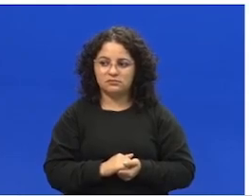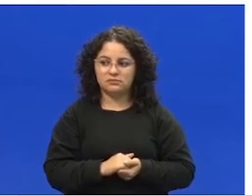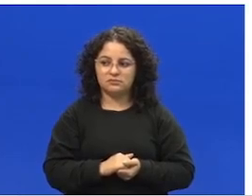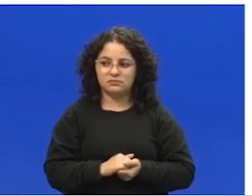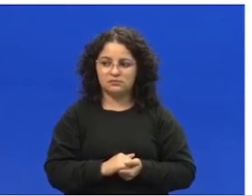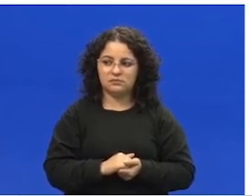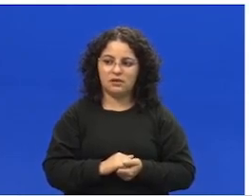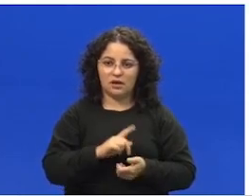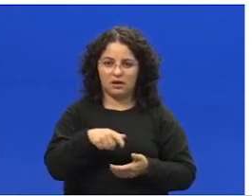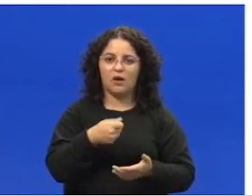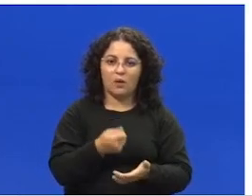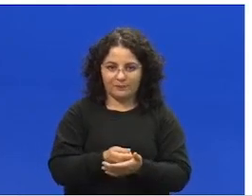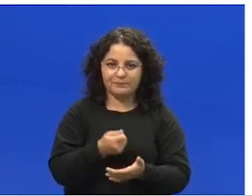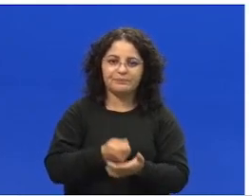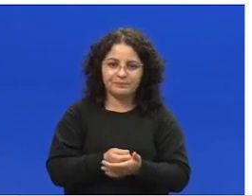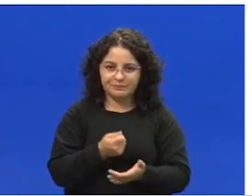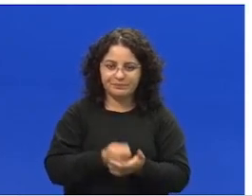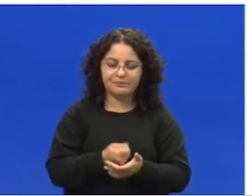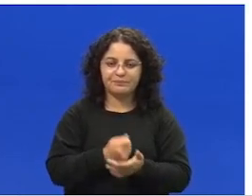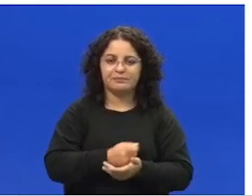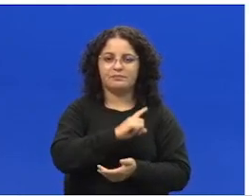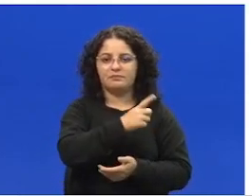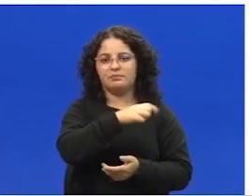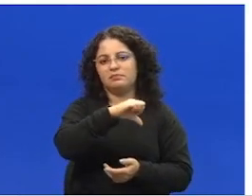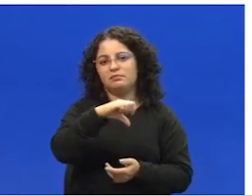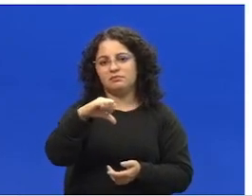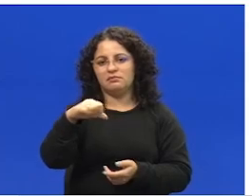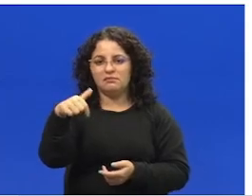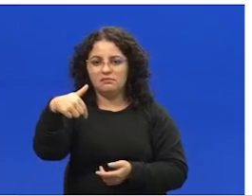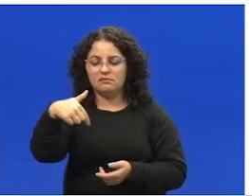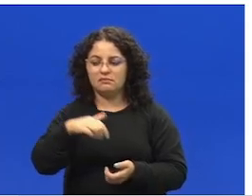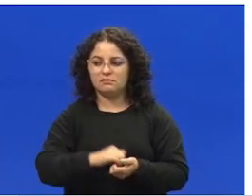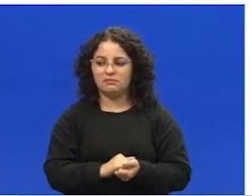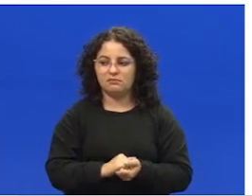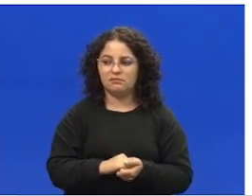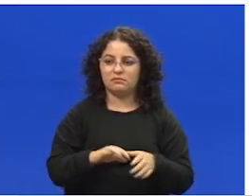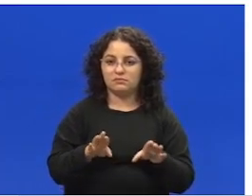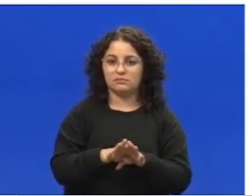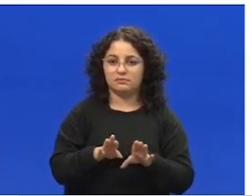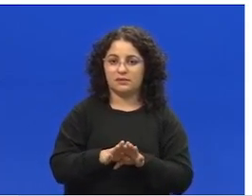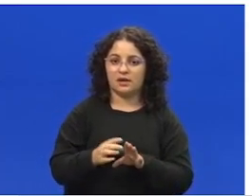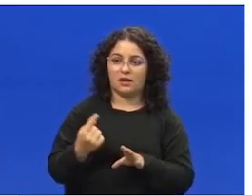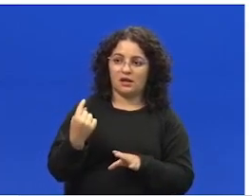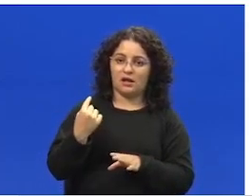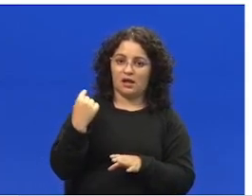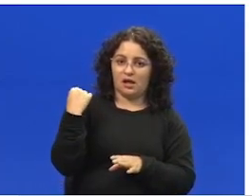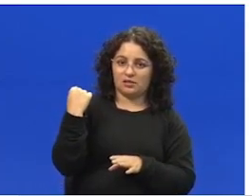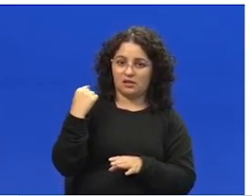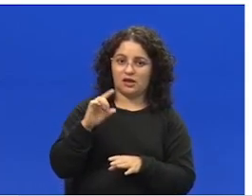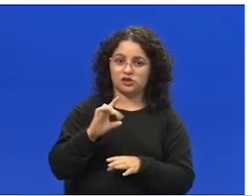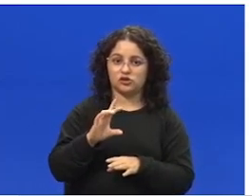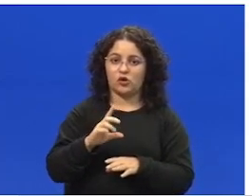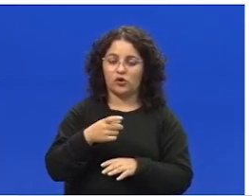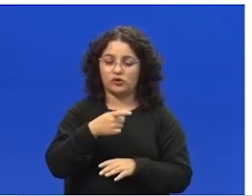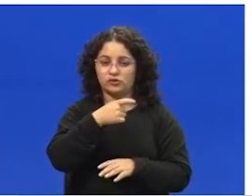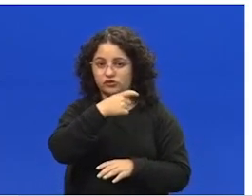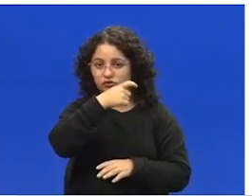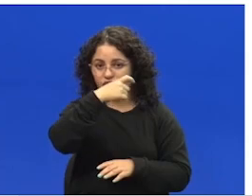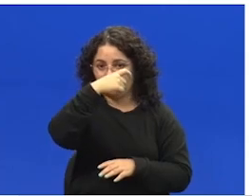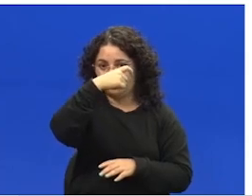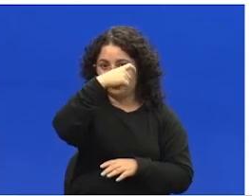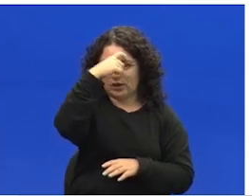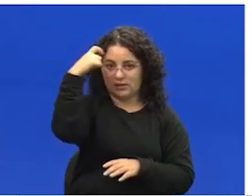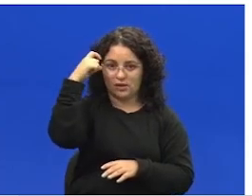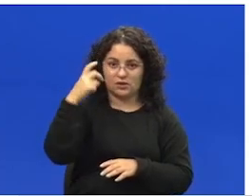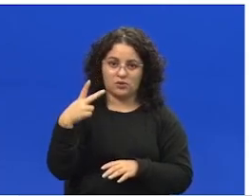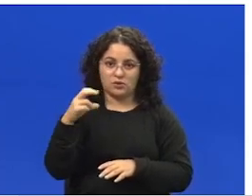foram obrigatórios a partir de 1997 e no banco traseiro somente em janeiro de 2020. Então,